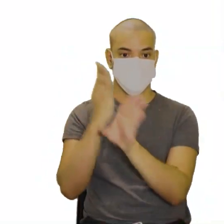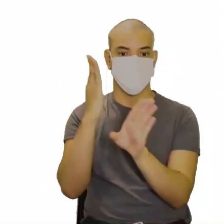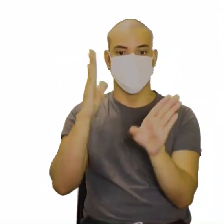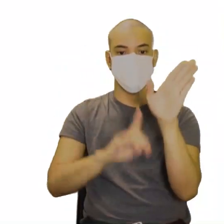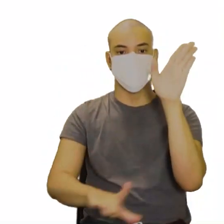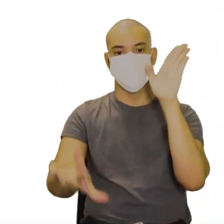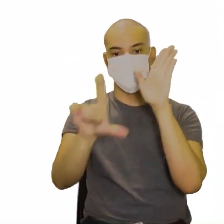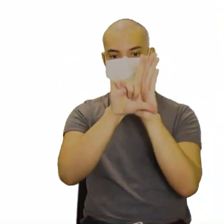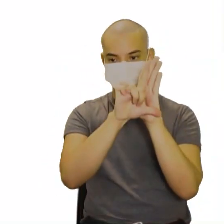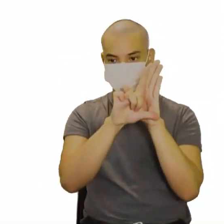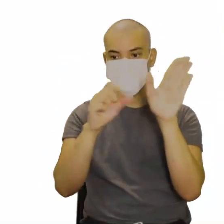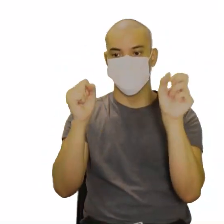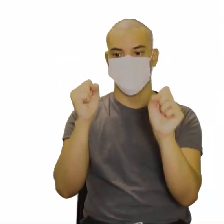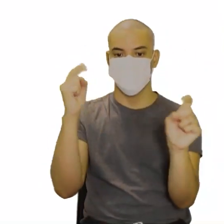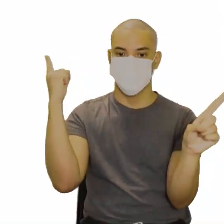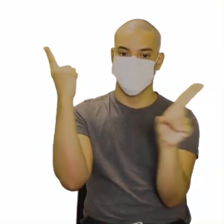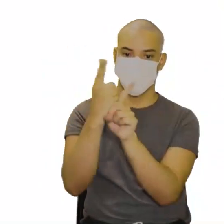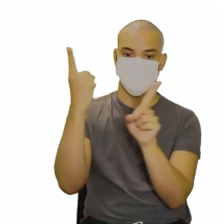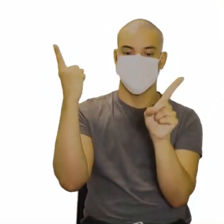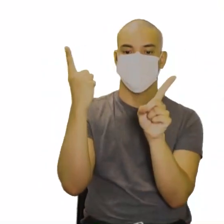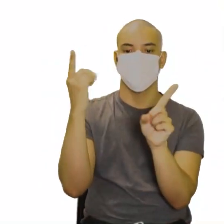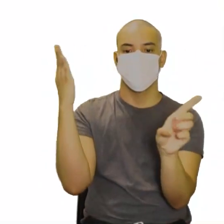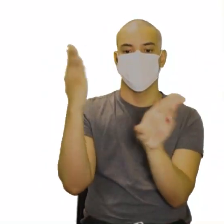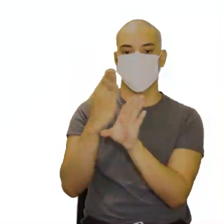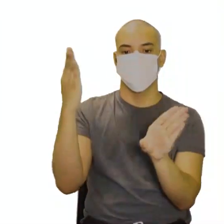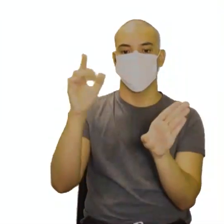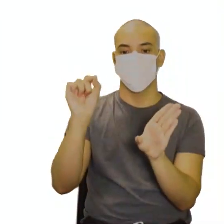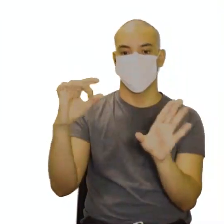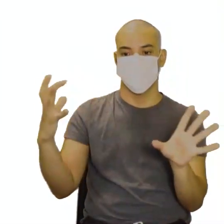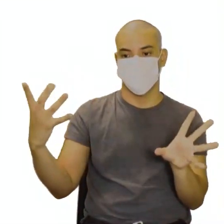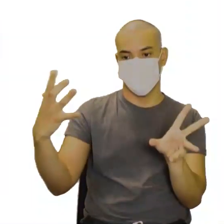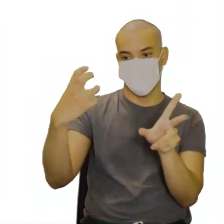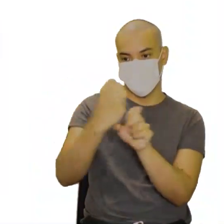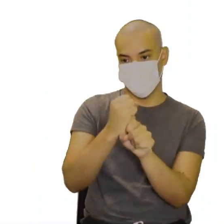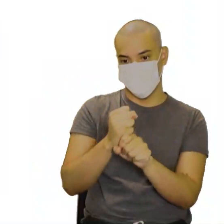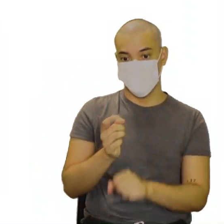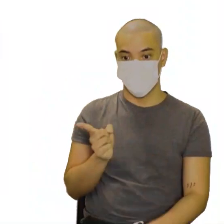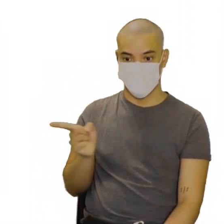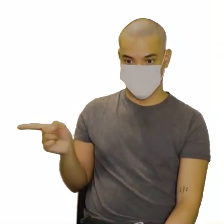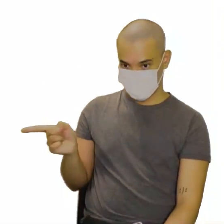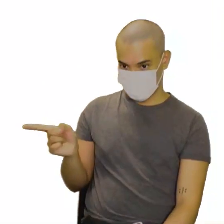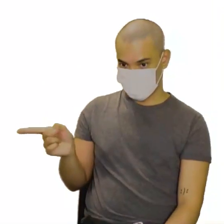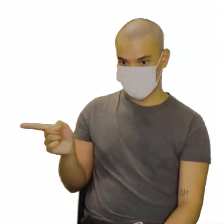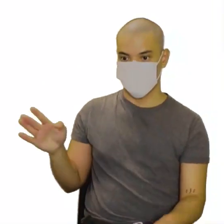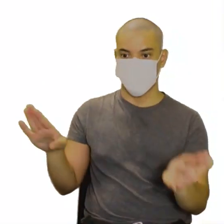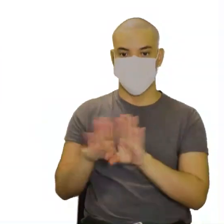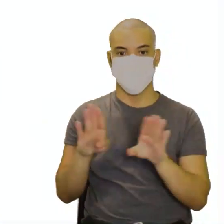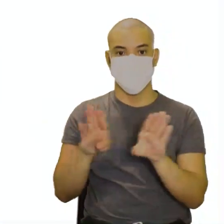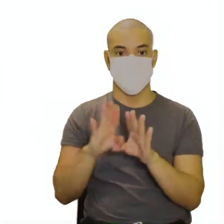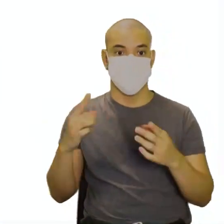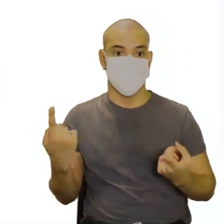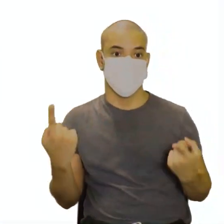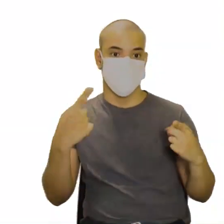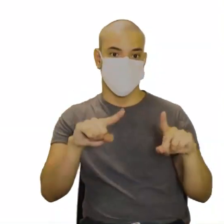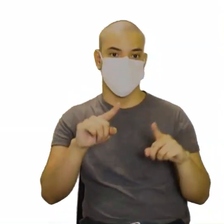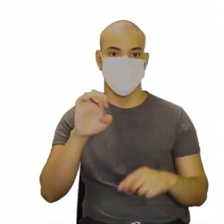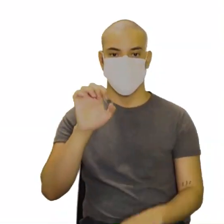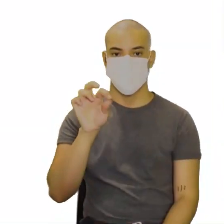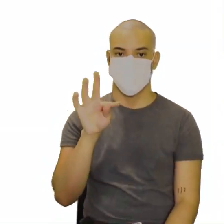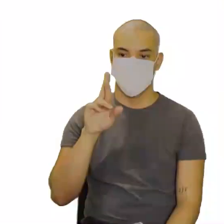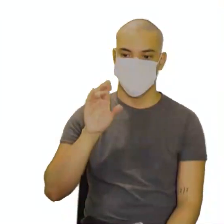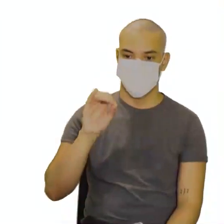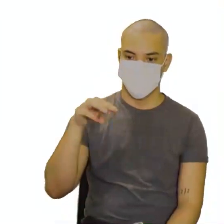posso encontrar a corrente através desse somatório de força eletromotriz e contra-eletromotriz e